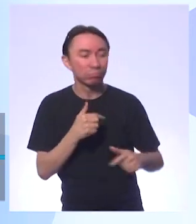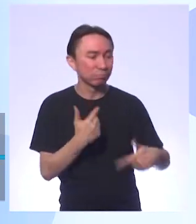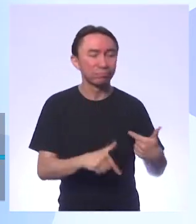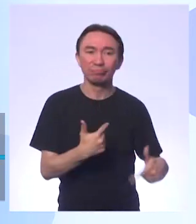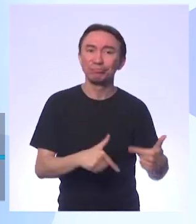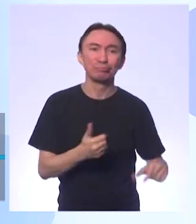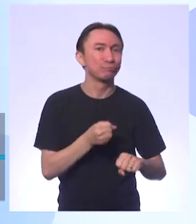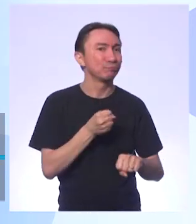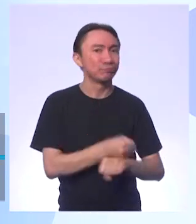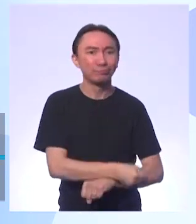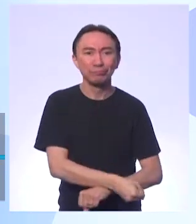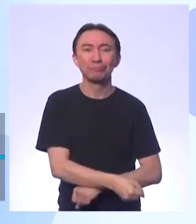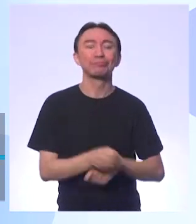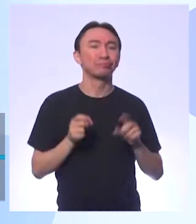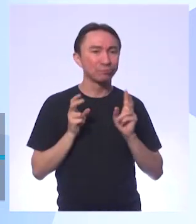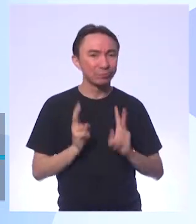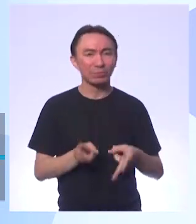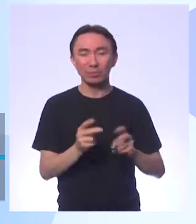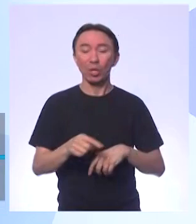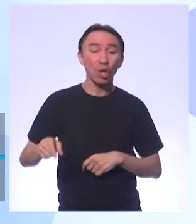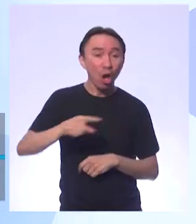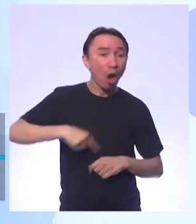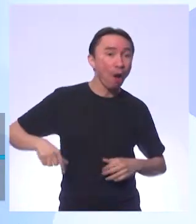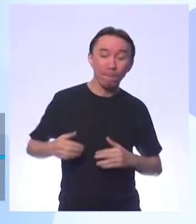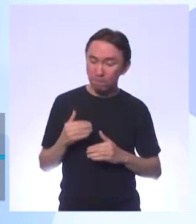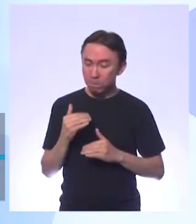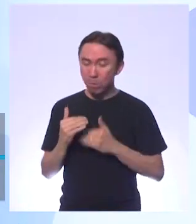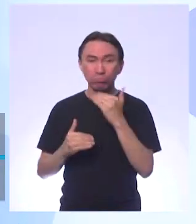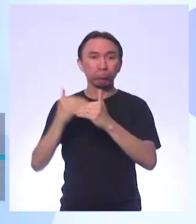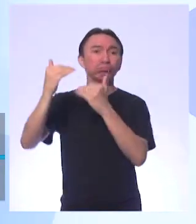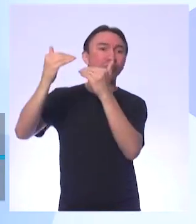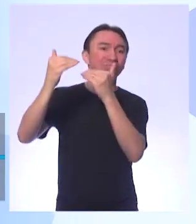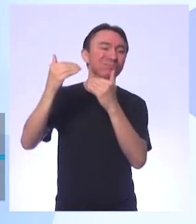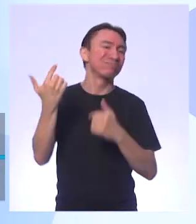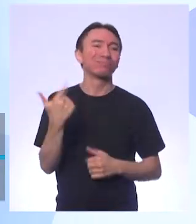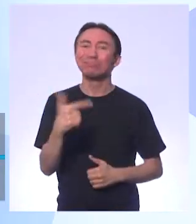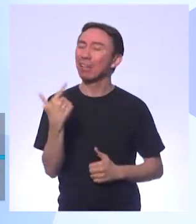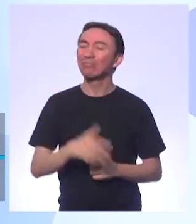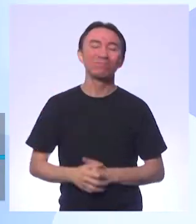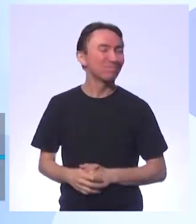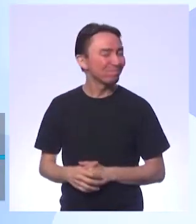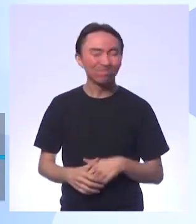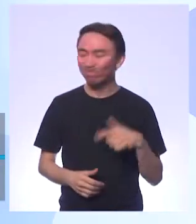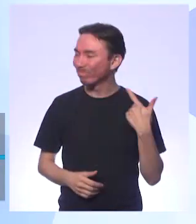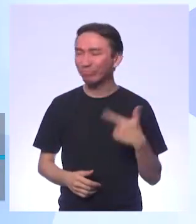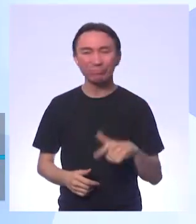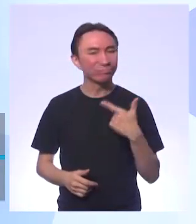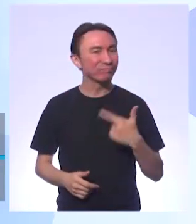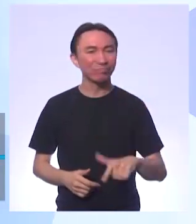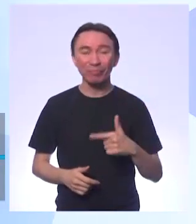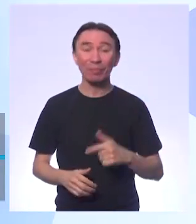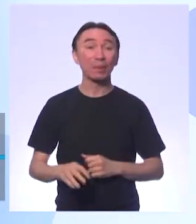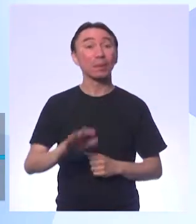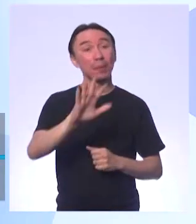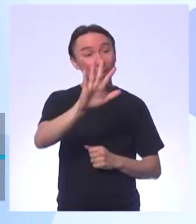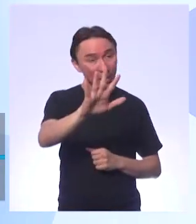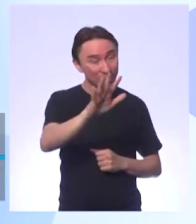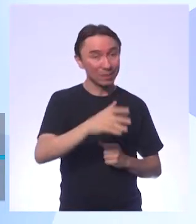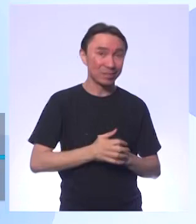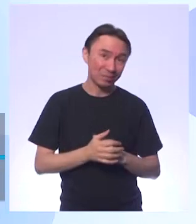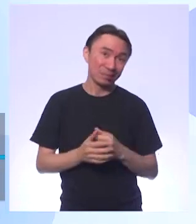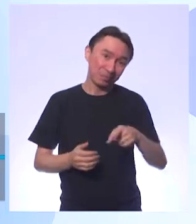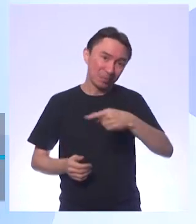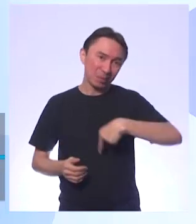evoluímos. Infelizmente, neste sentido, vamos dizer assim, não evoluímos. Mas, como bons historiadores, vamos dizer assim,